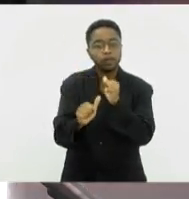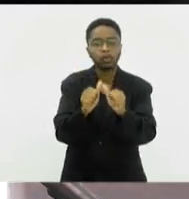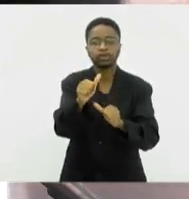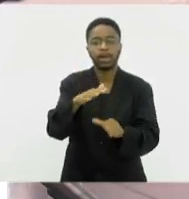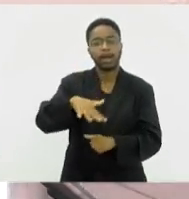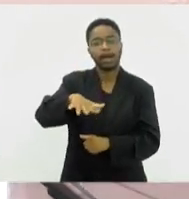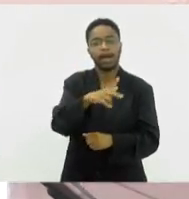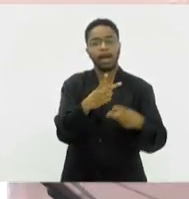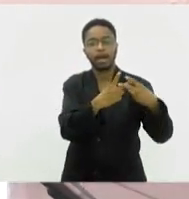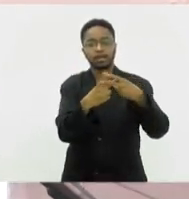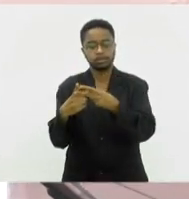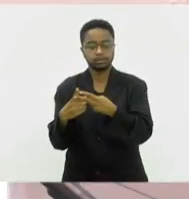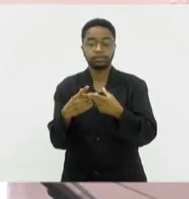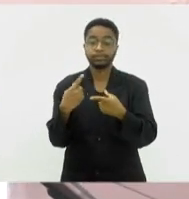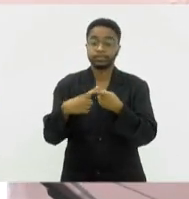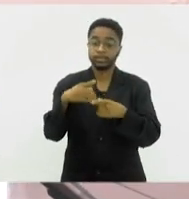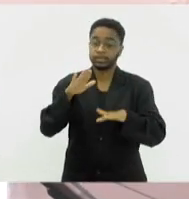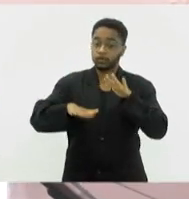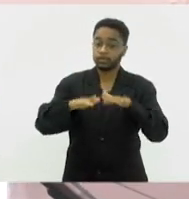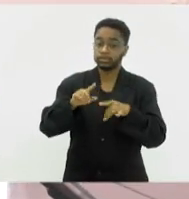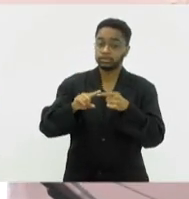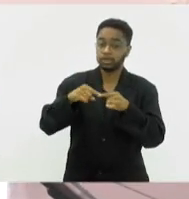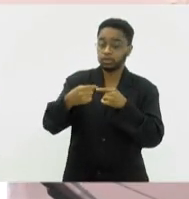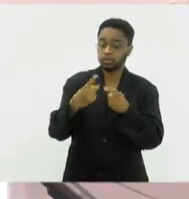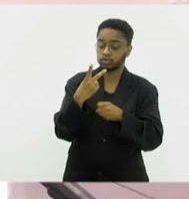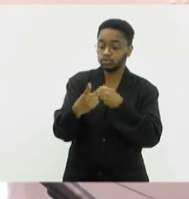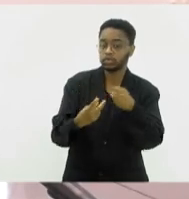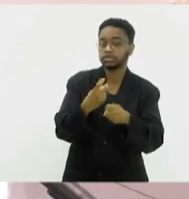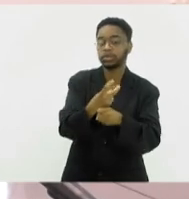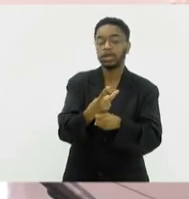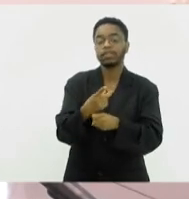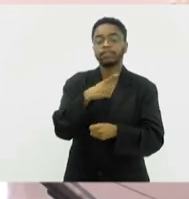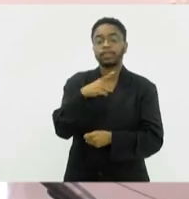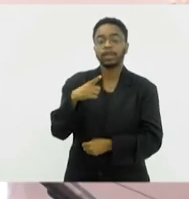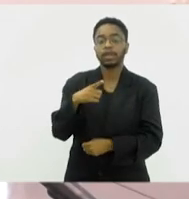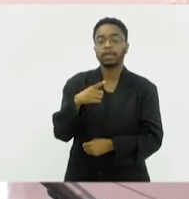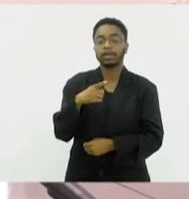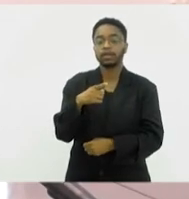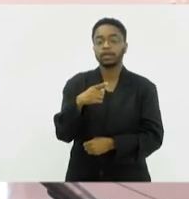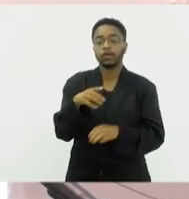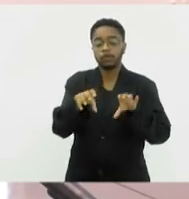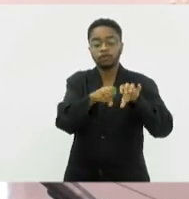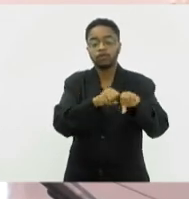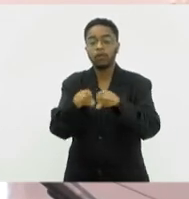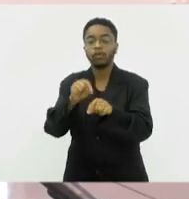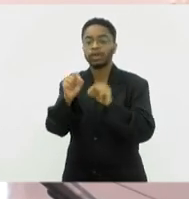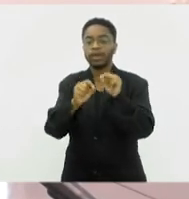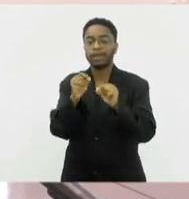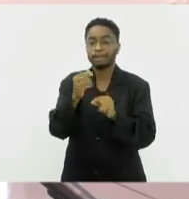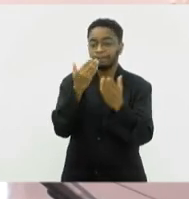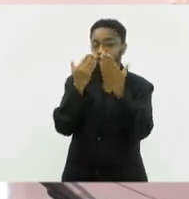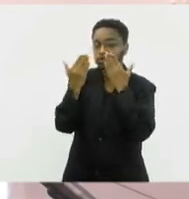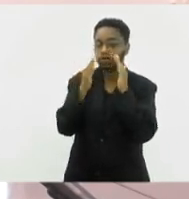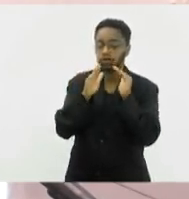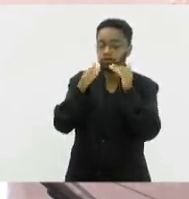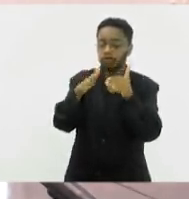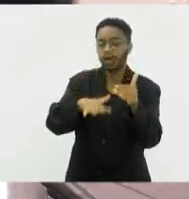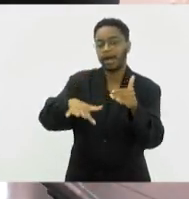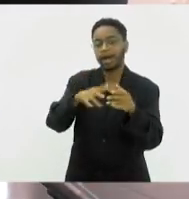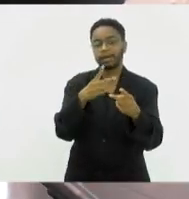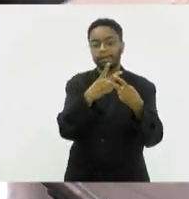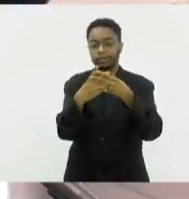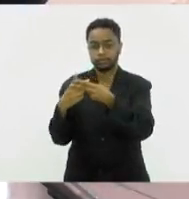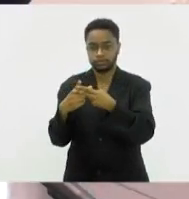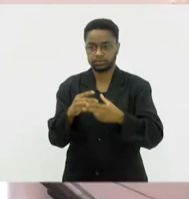e, de repente, daqui a 2 anos, nós estamos ajudando a formar mais um dos poucos que tem psicólogos voltados para o sistema